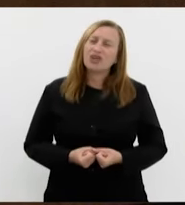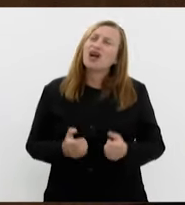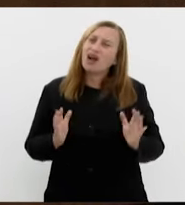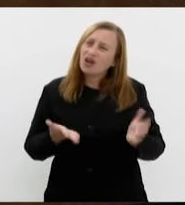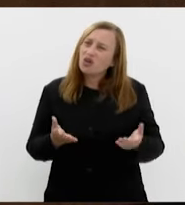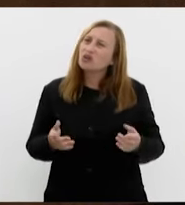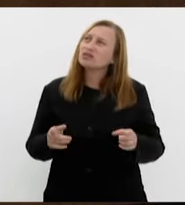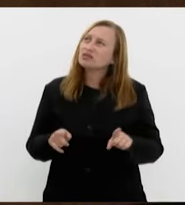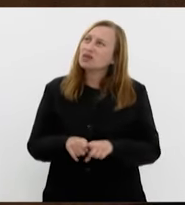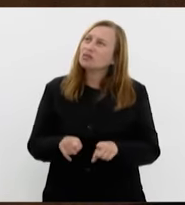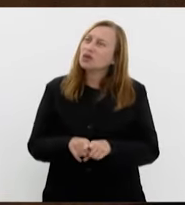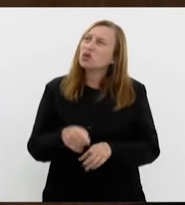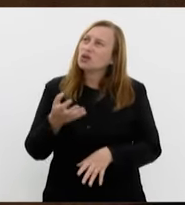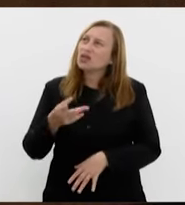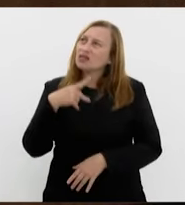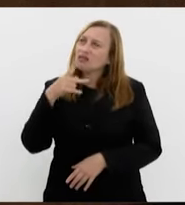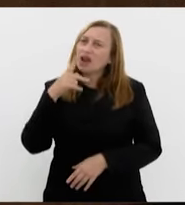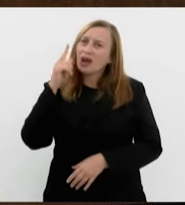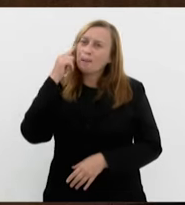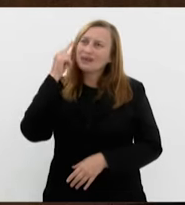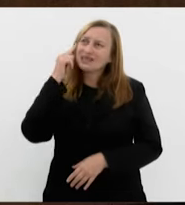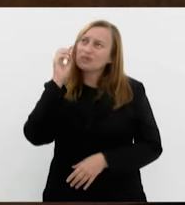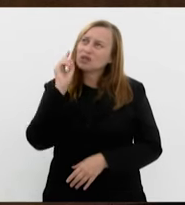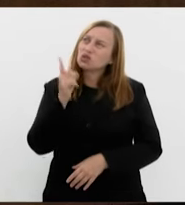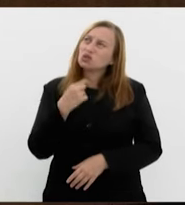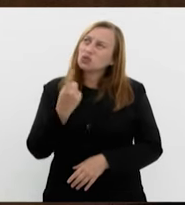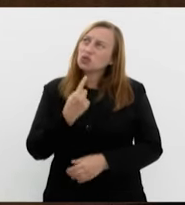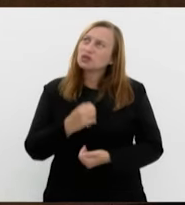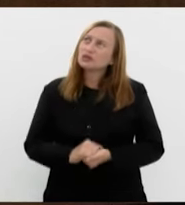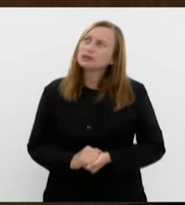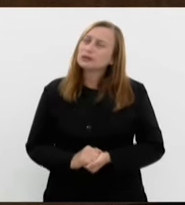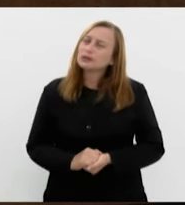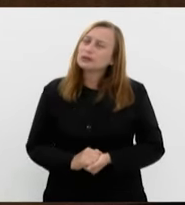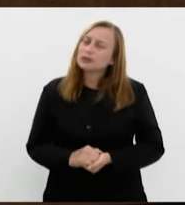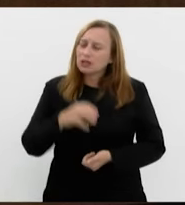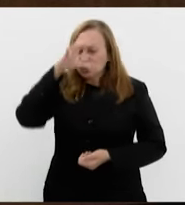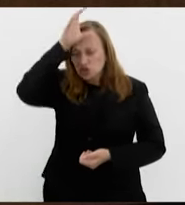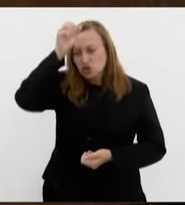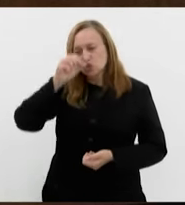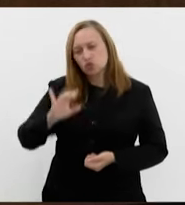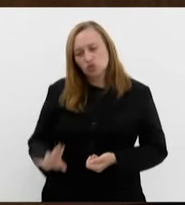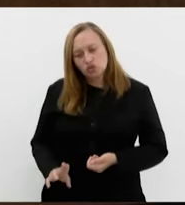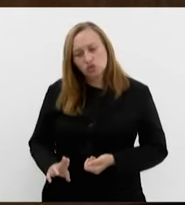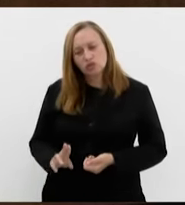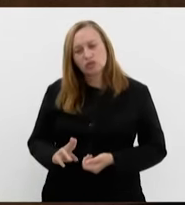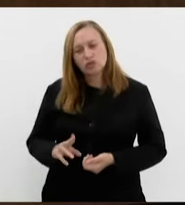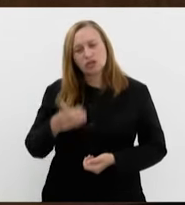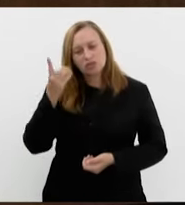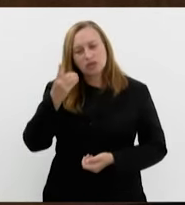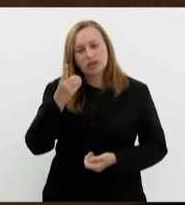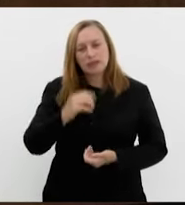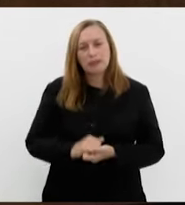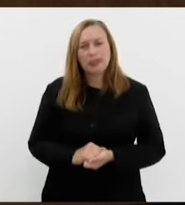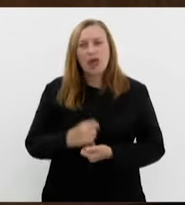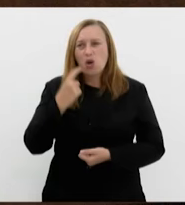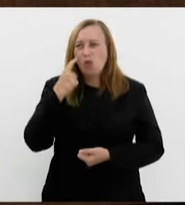queria trazer para a reflexão de todos nós, Tiaju, deputada Tiaju, presidente, o seguinte: eu